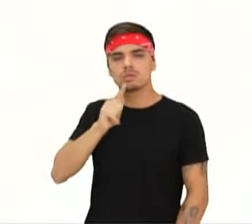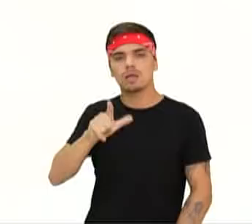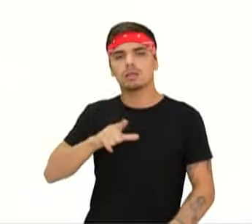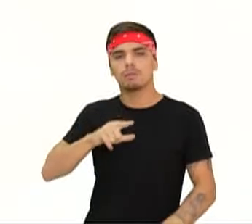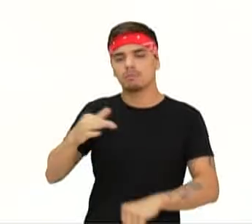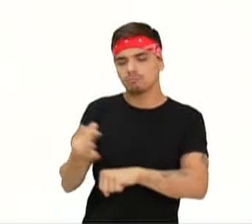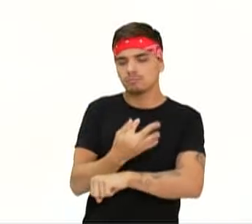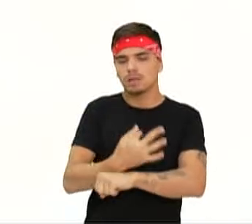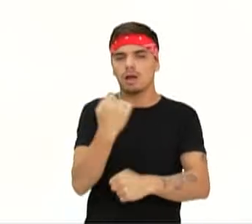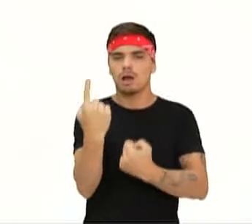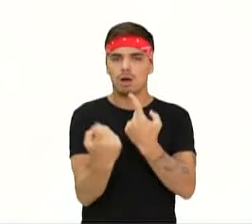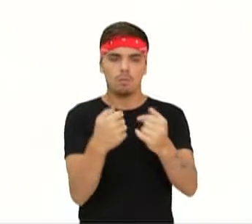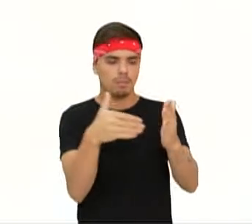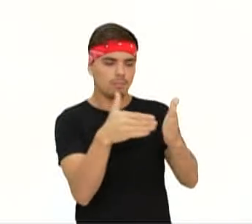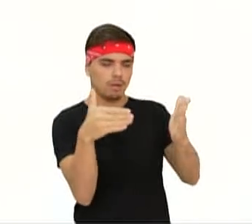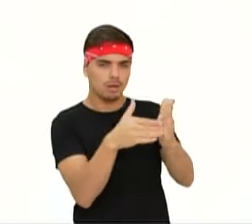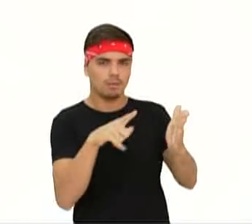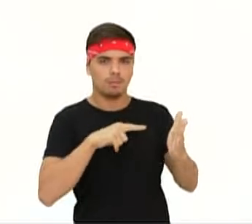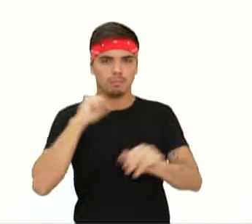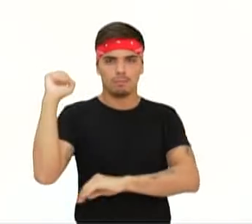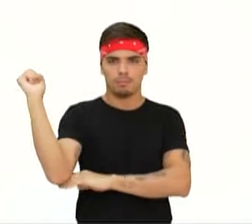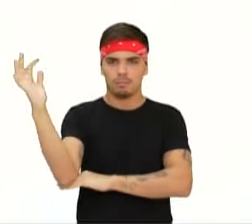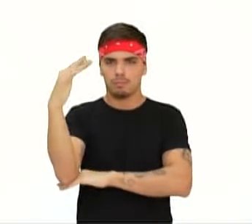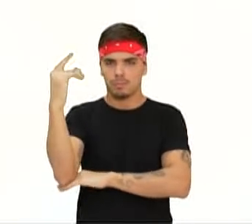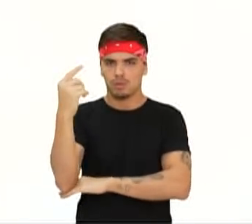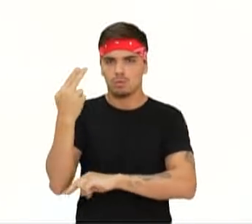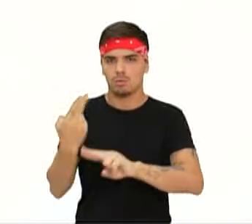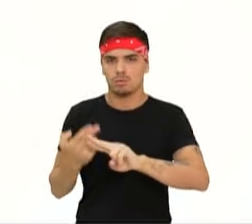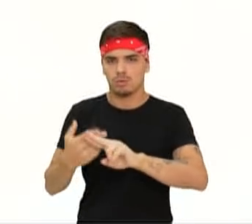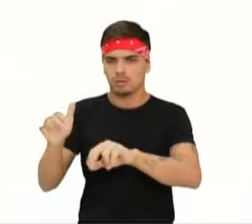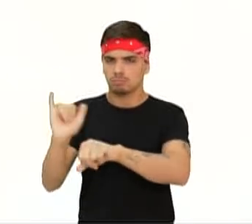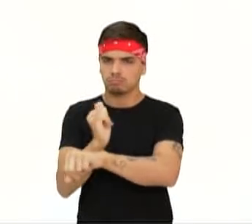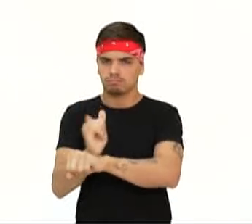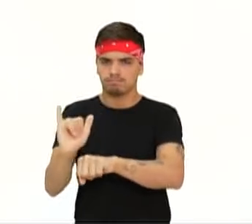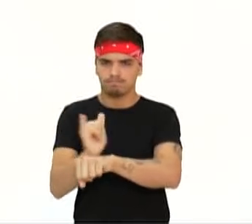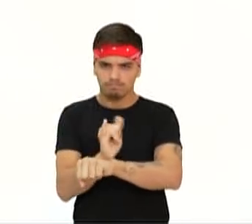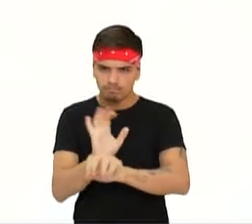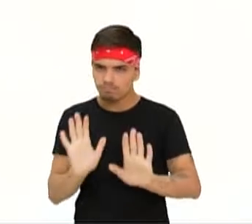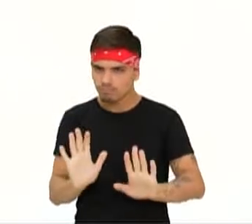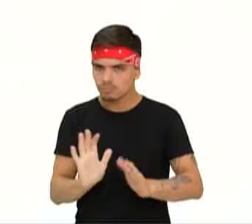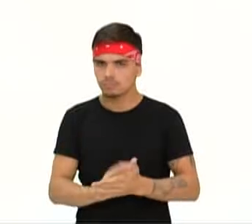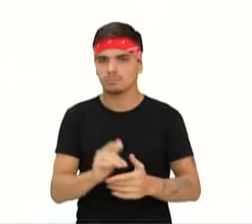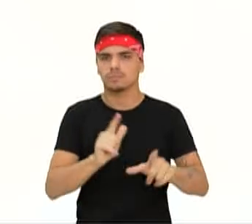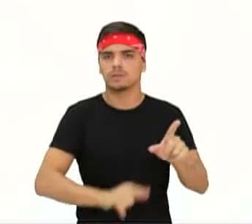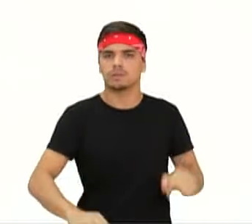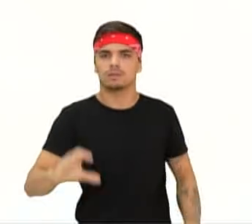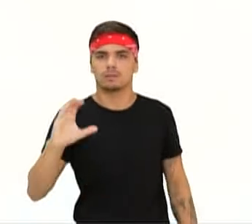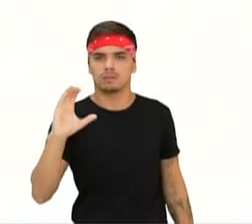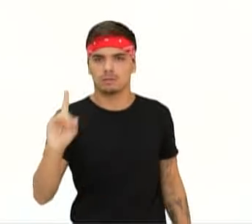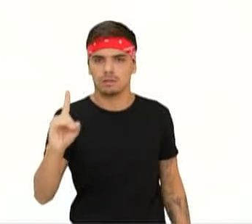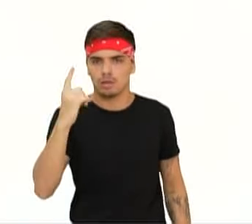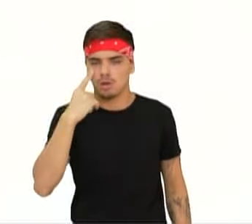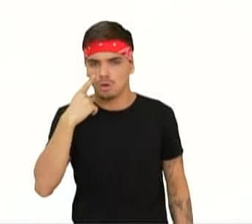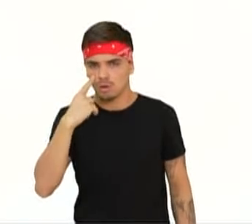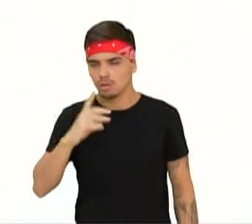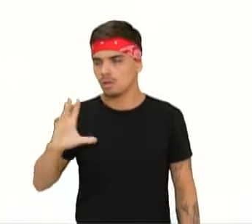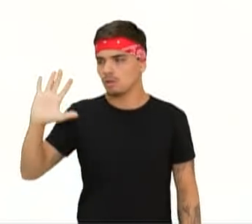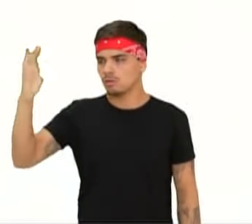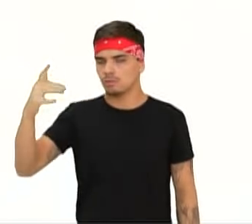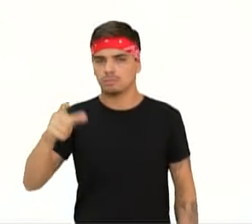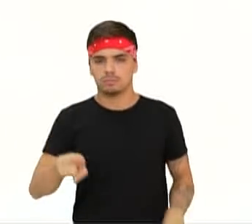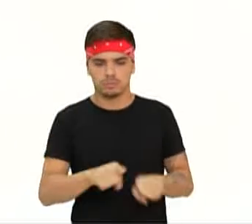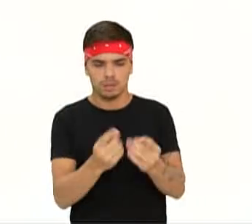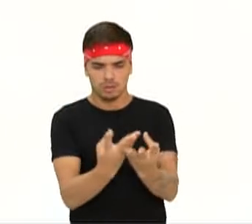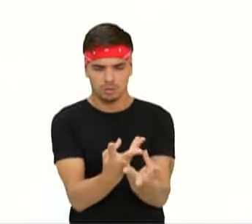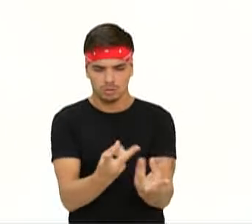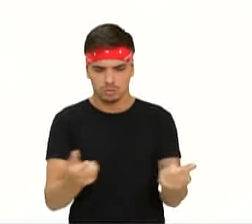superar algumas limitações naturais com o uso de técnicas? E D. Eventos extremos como